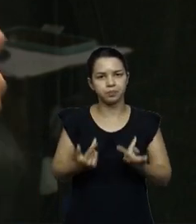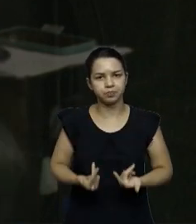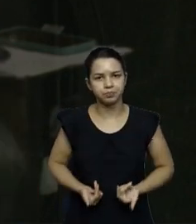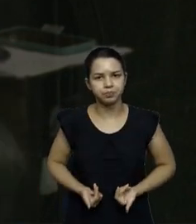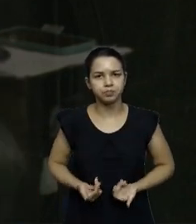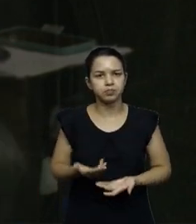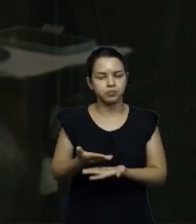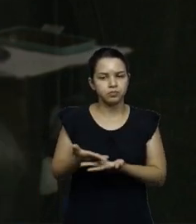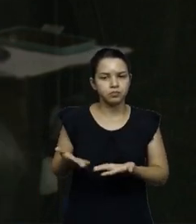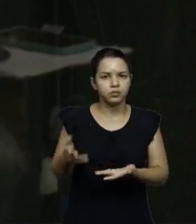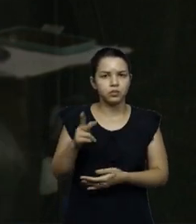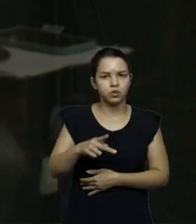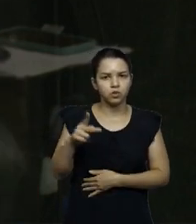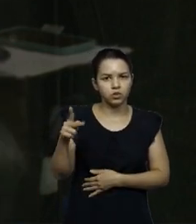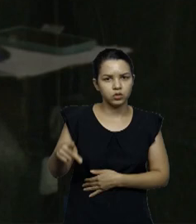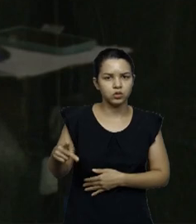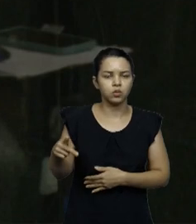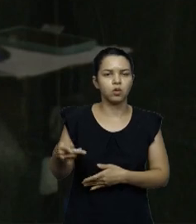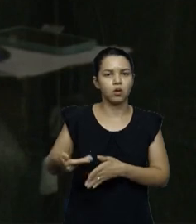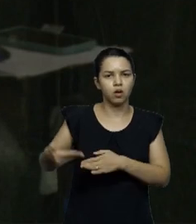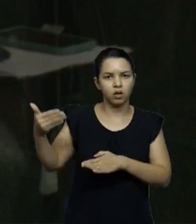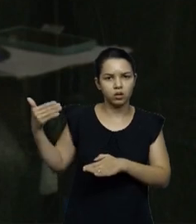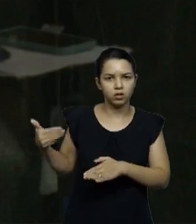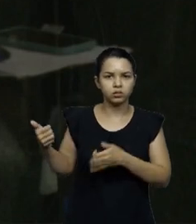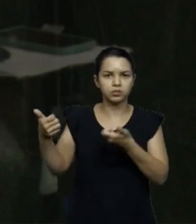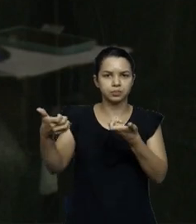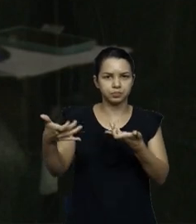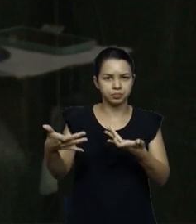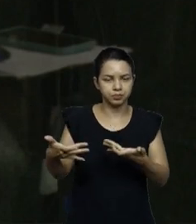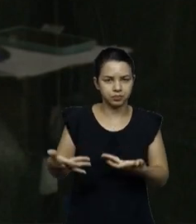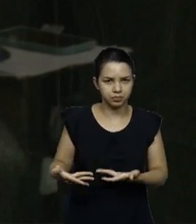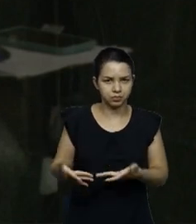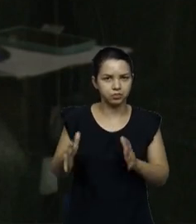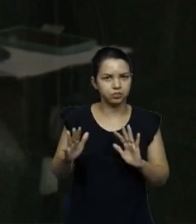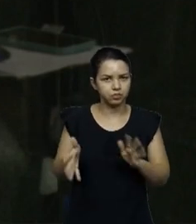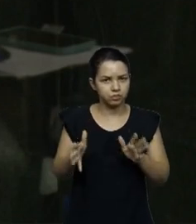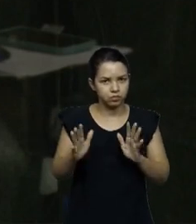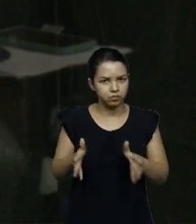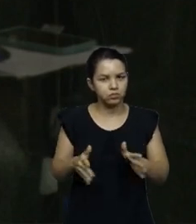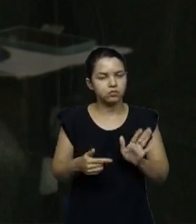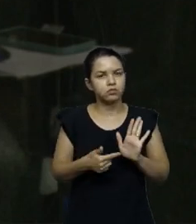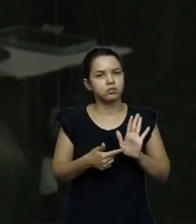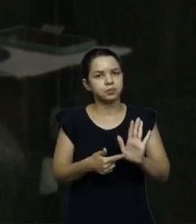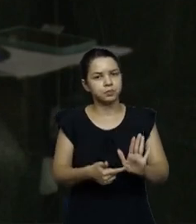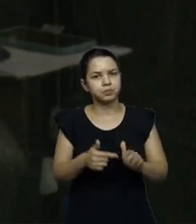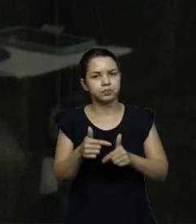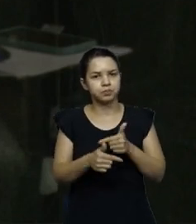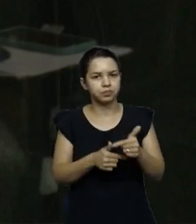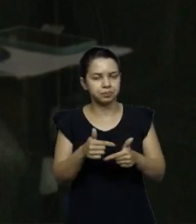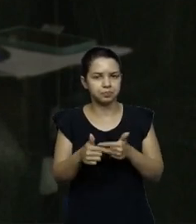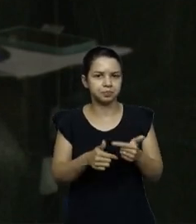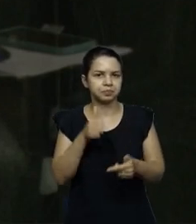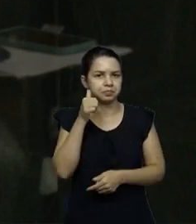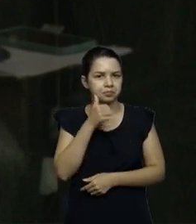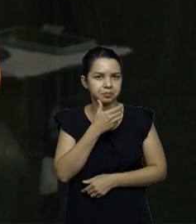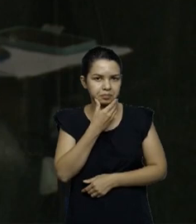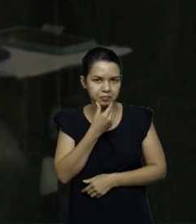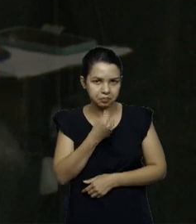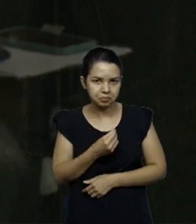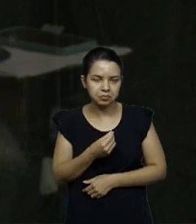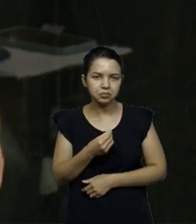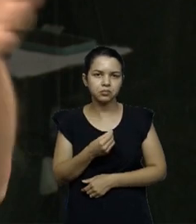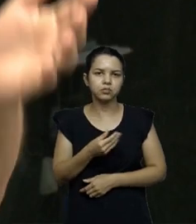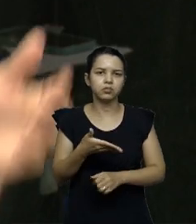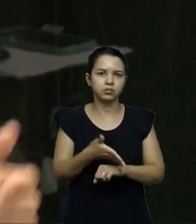e os professores 500 rederam colocaram é o que também apresenta os trabalhadores e trabalhadores e hoje fazem parte da